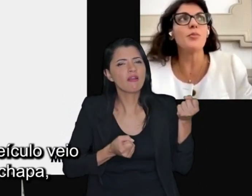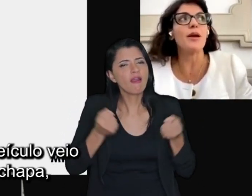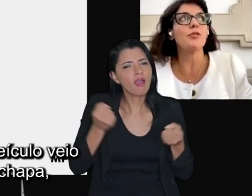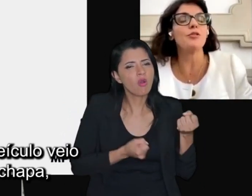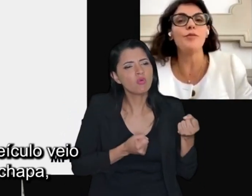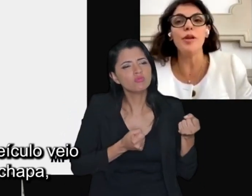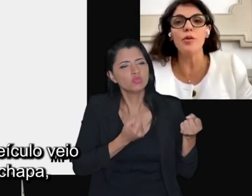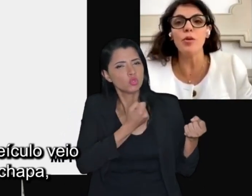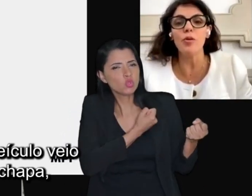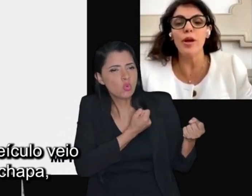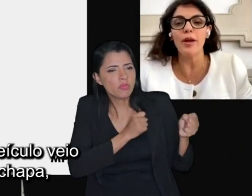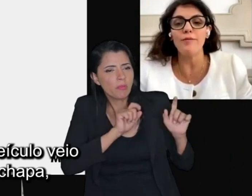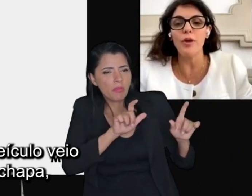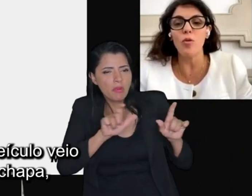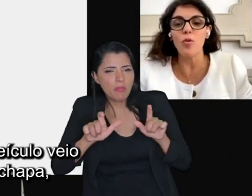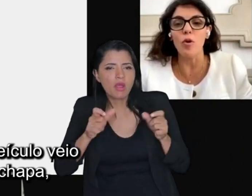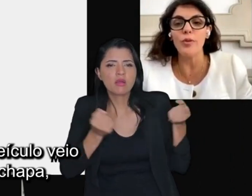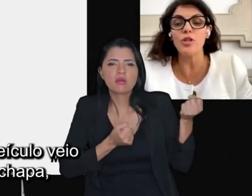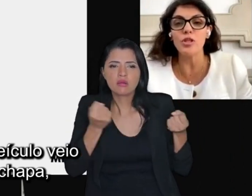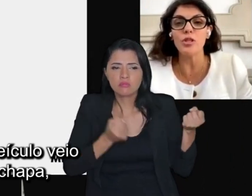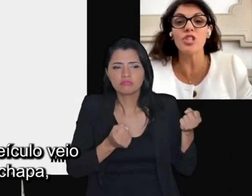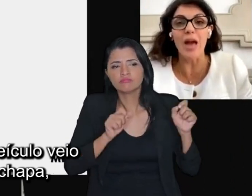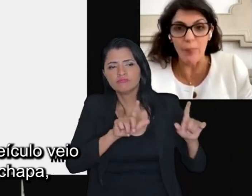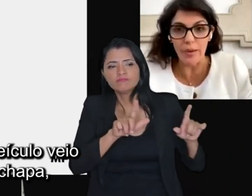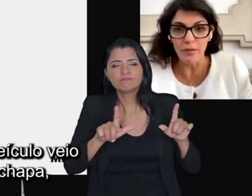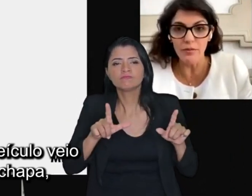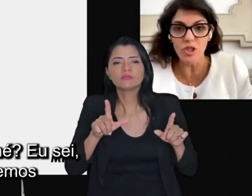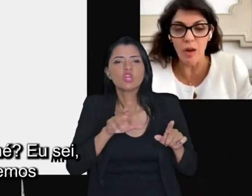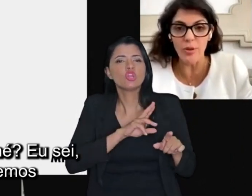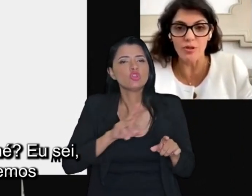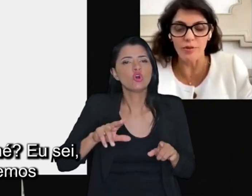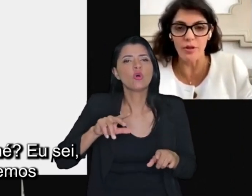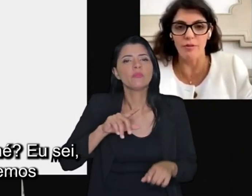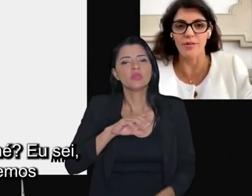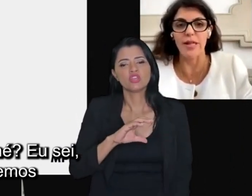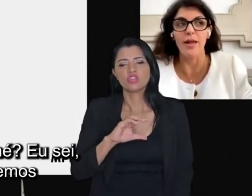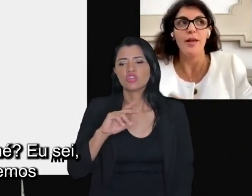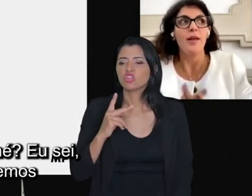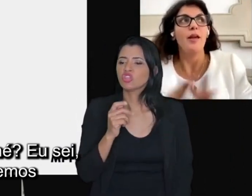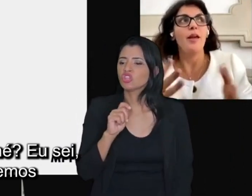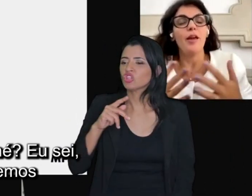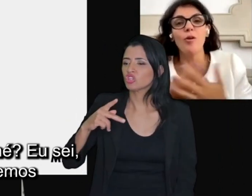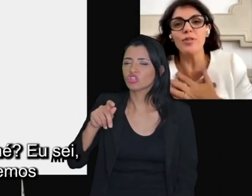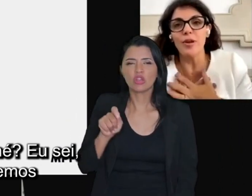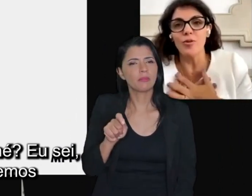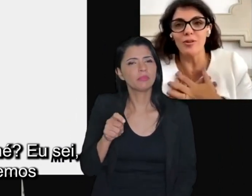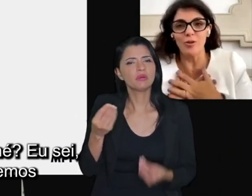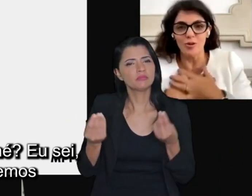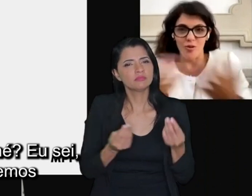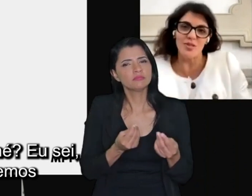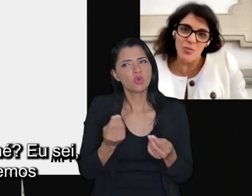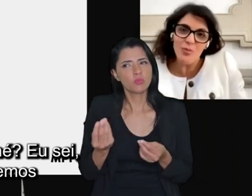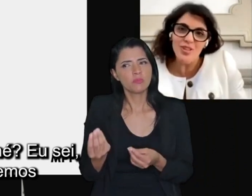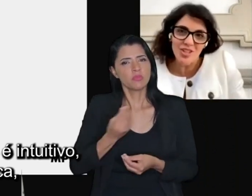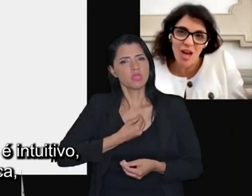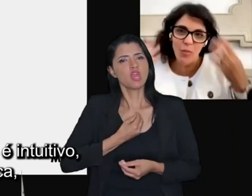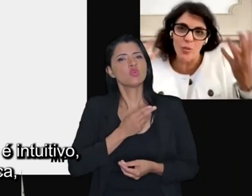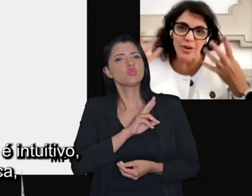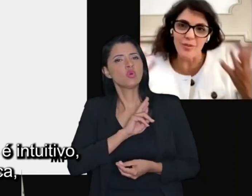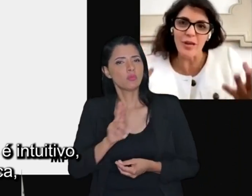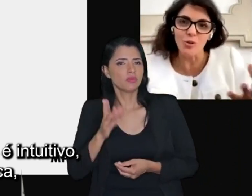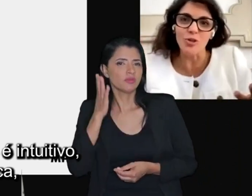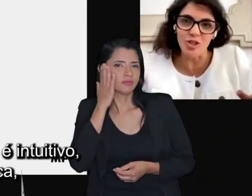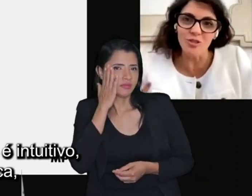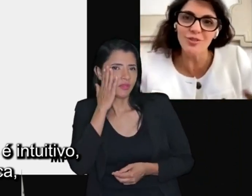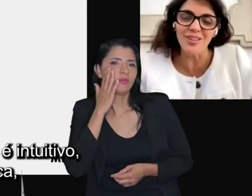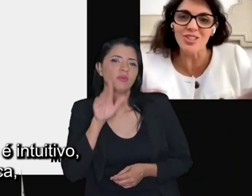E essas placas de veículo veio com o nome de chapa de veículos, né? Todos nós sabemos que é chapa,